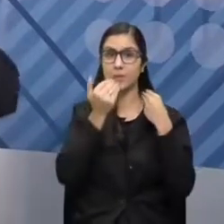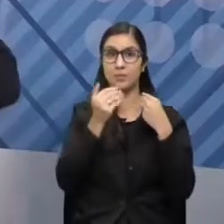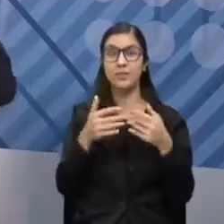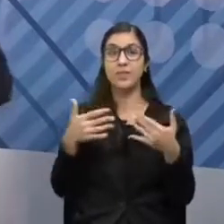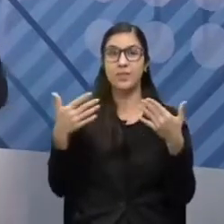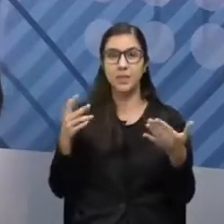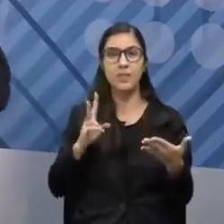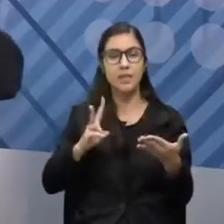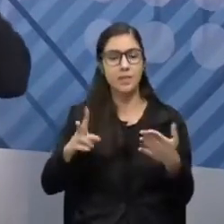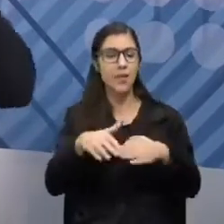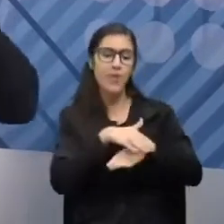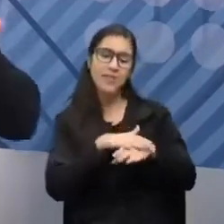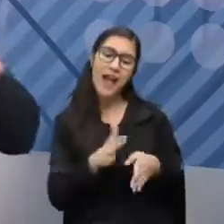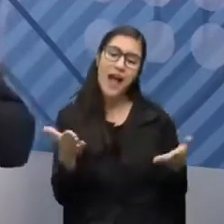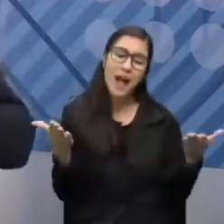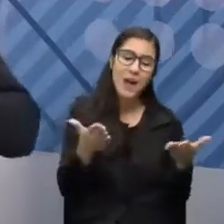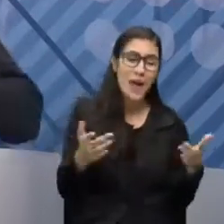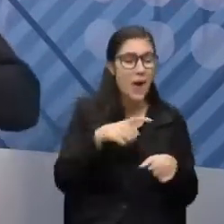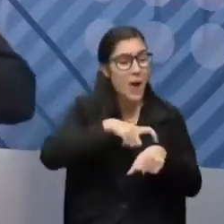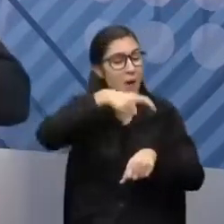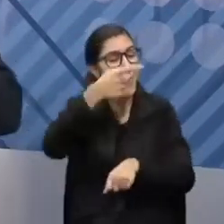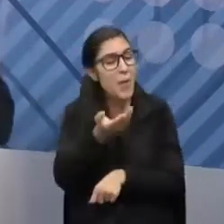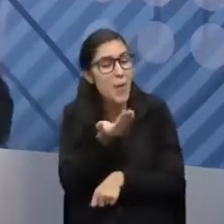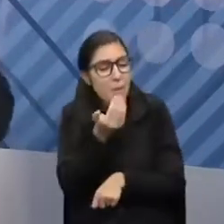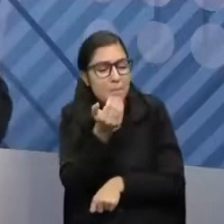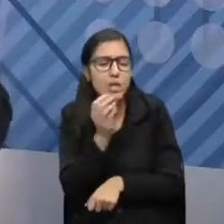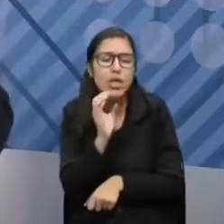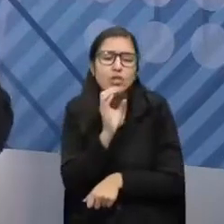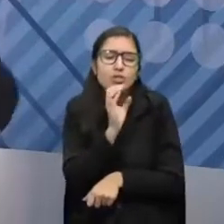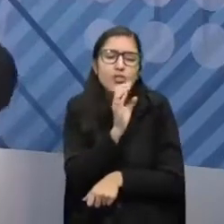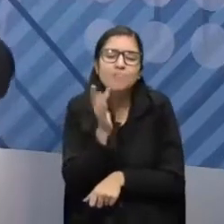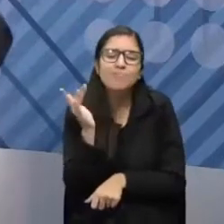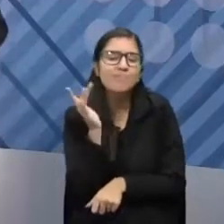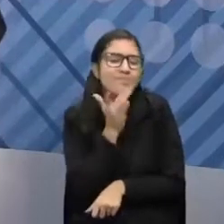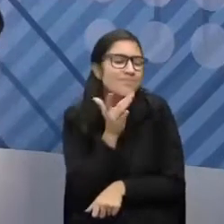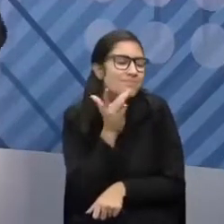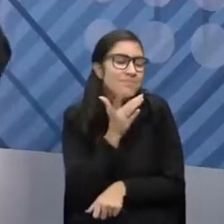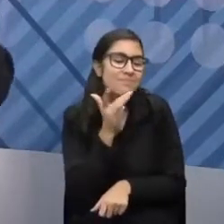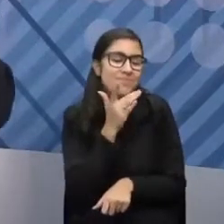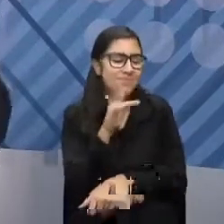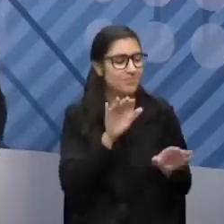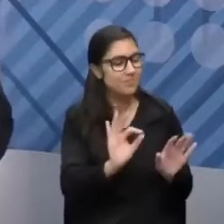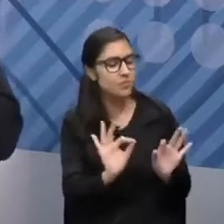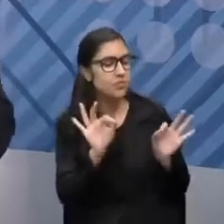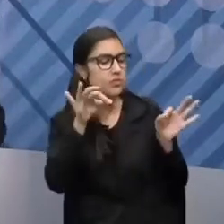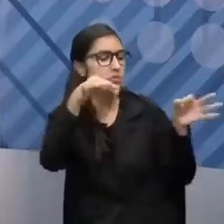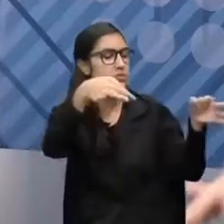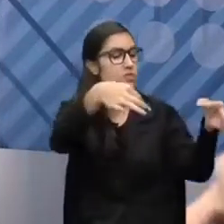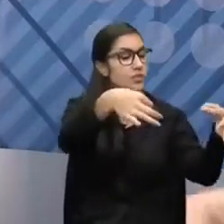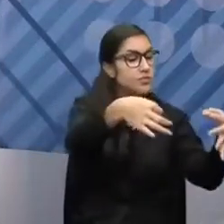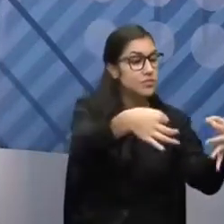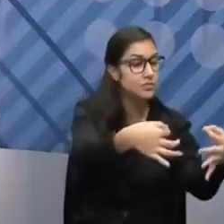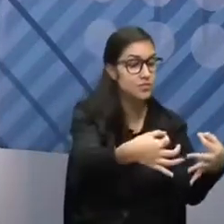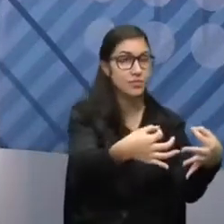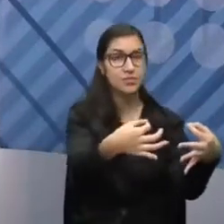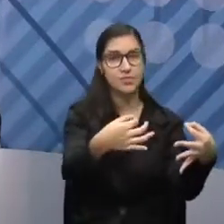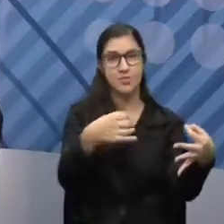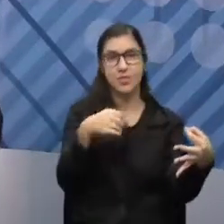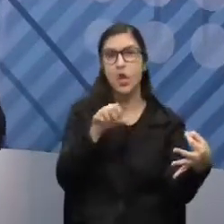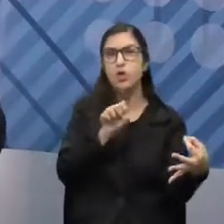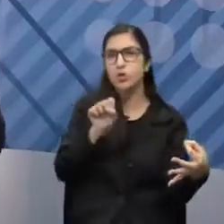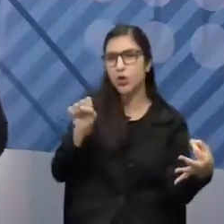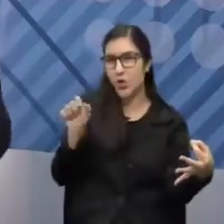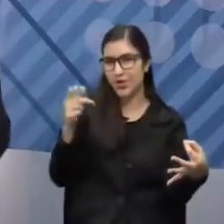Então, sempre conversando. Agora chegou a hora da papinha, tá quentinho, que delícia, coloca o babador. A sogra fez